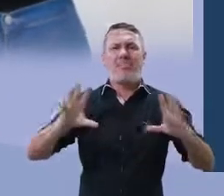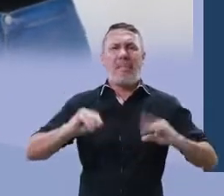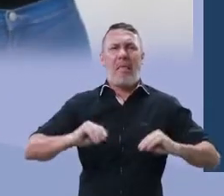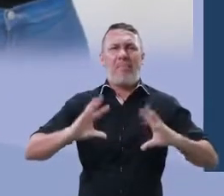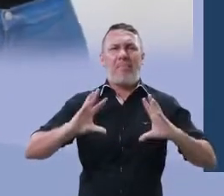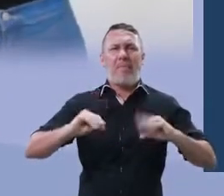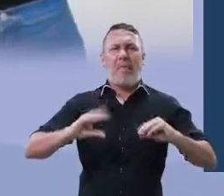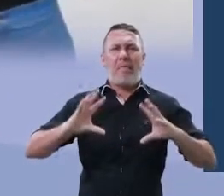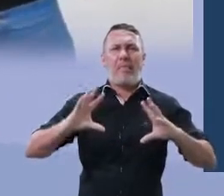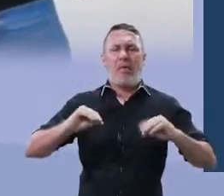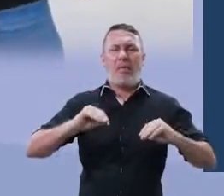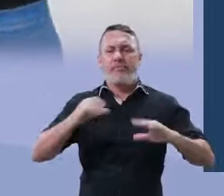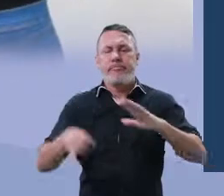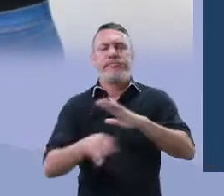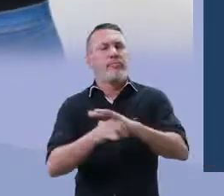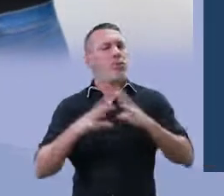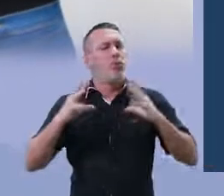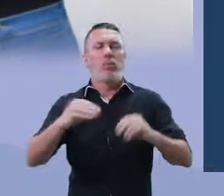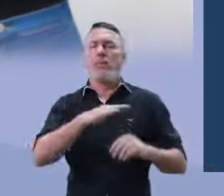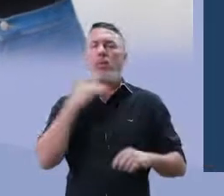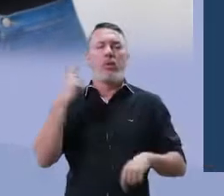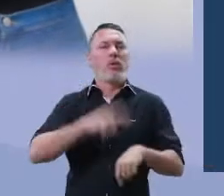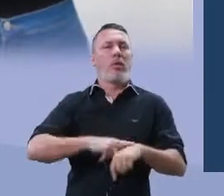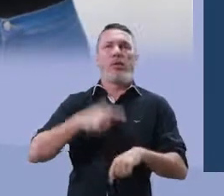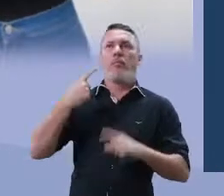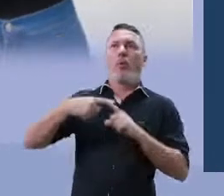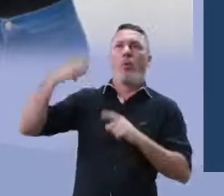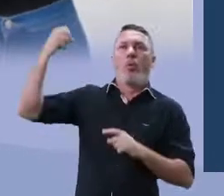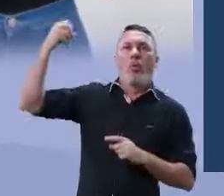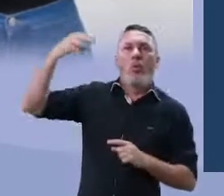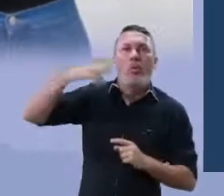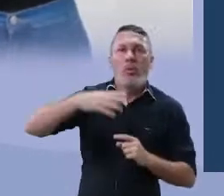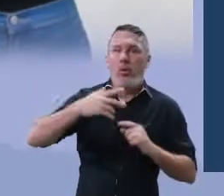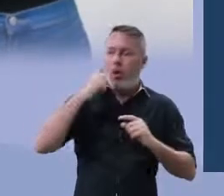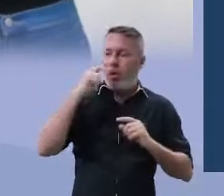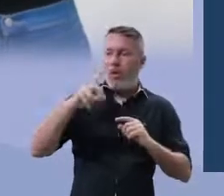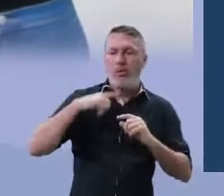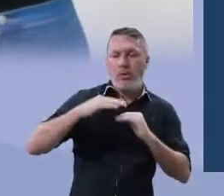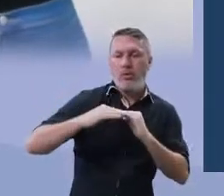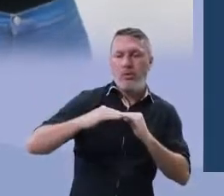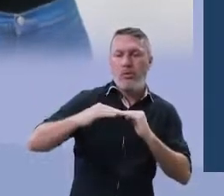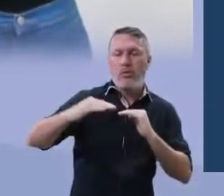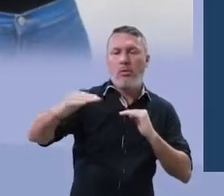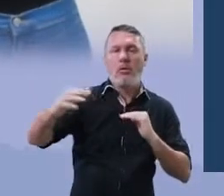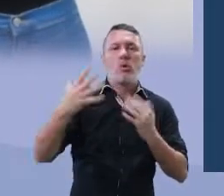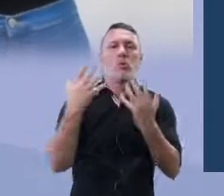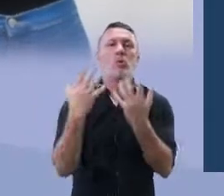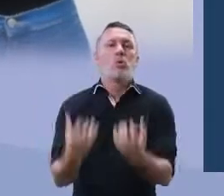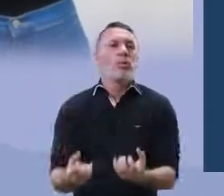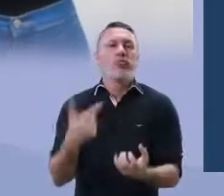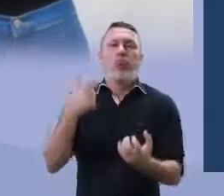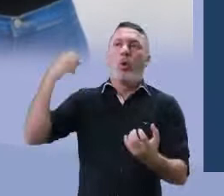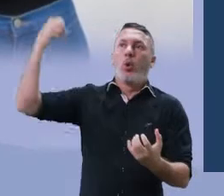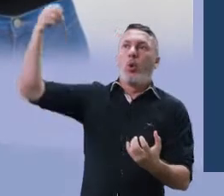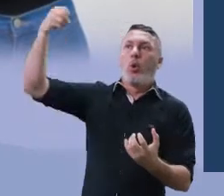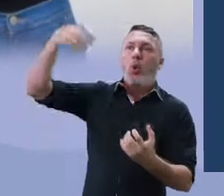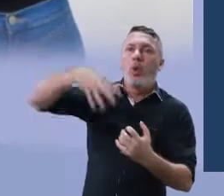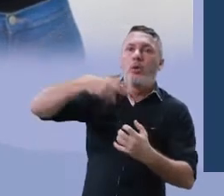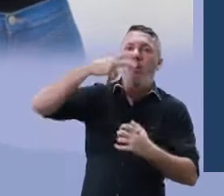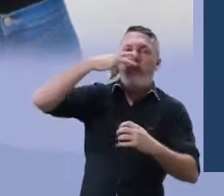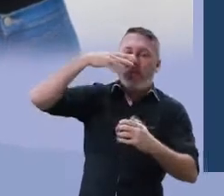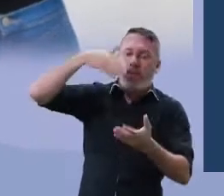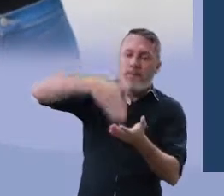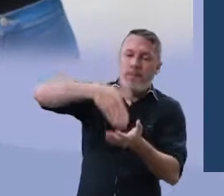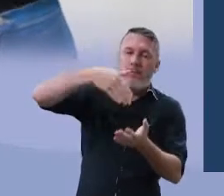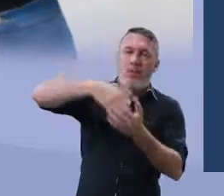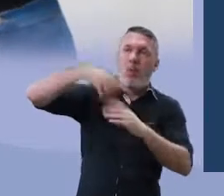bloqueou a passagem de luz, afetando diretamente os animais aquáticos, porque com toda essa cobertura em cima do lago, a